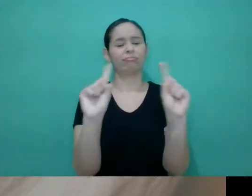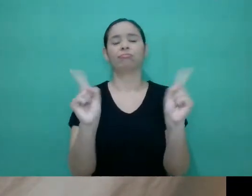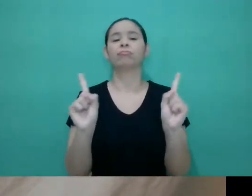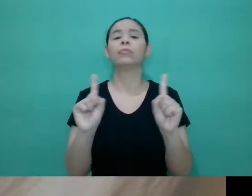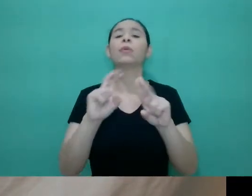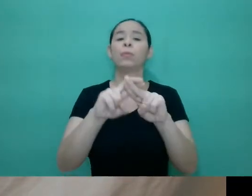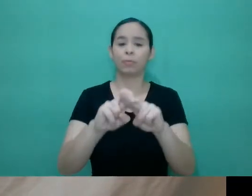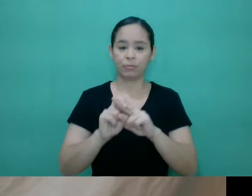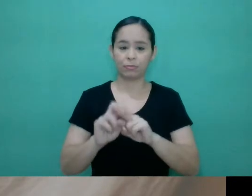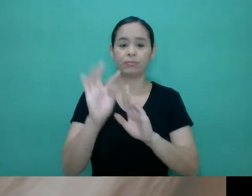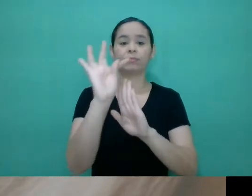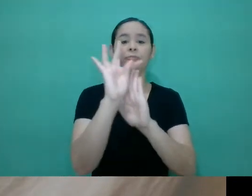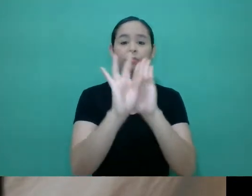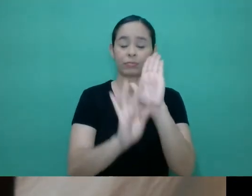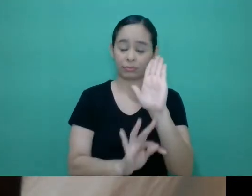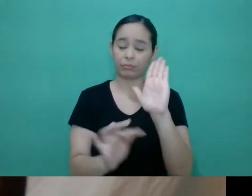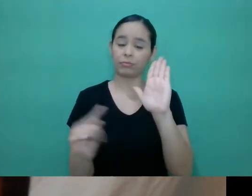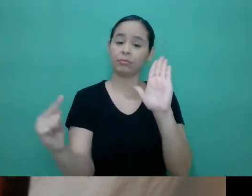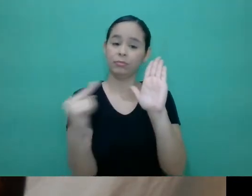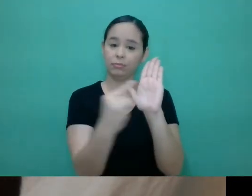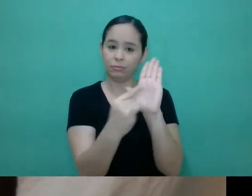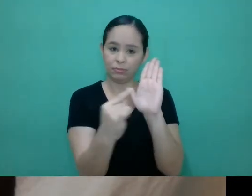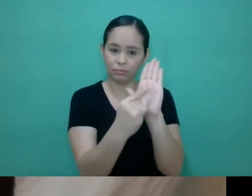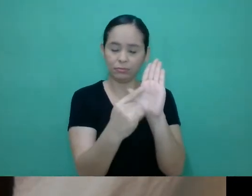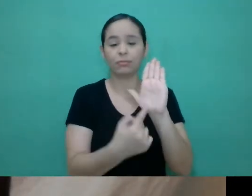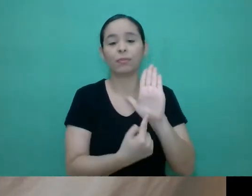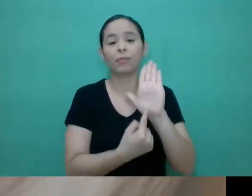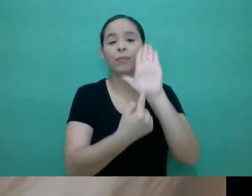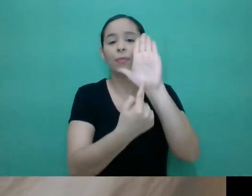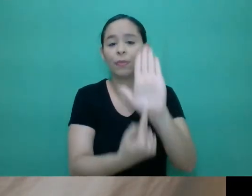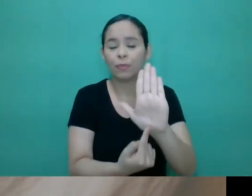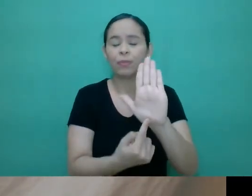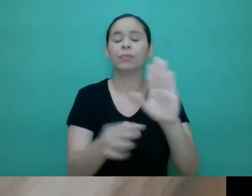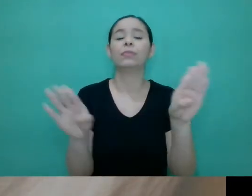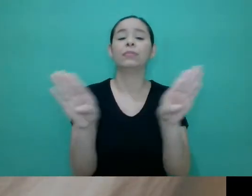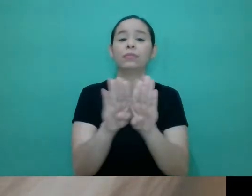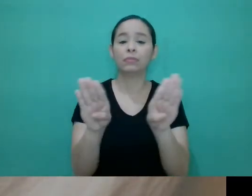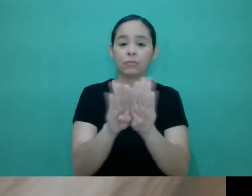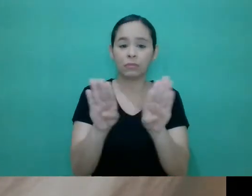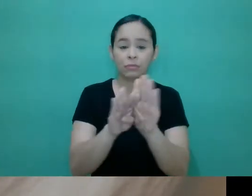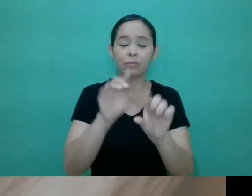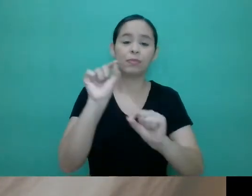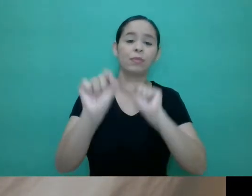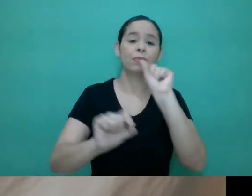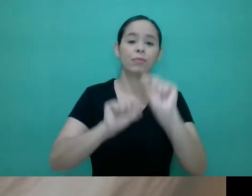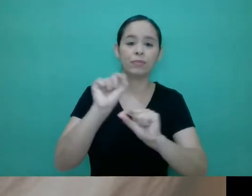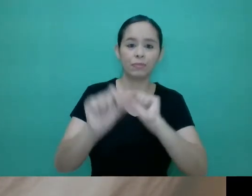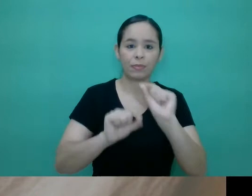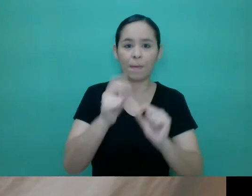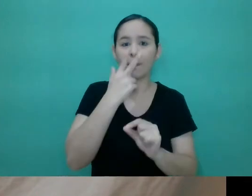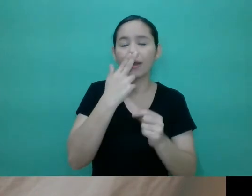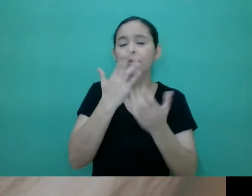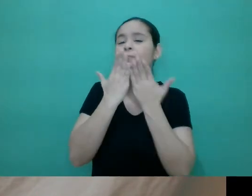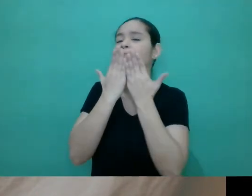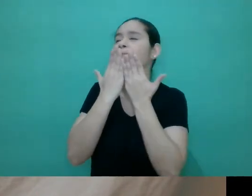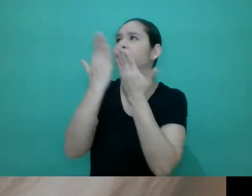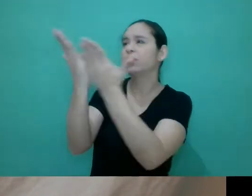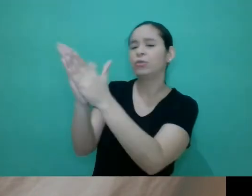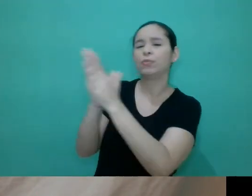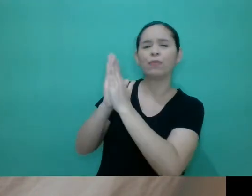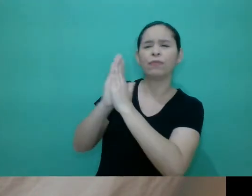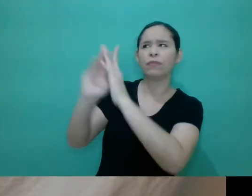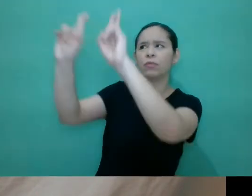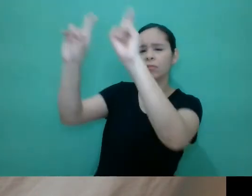ensaio, né, do Chatelier traz também um pedido de respeito às populações da